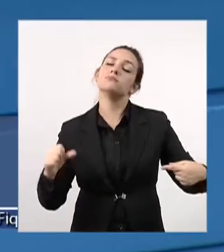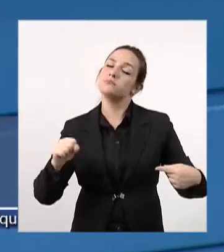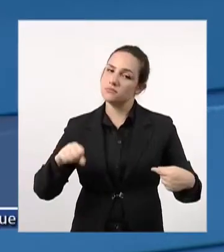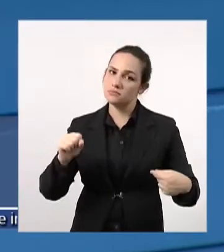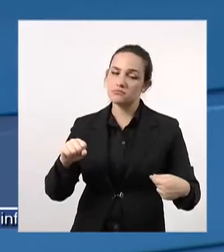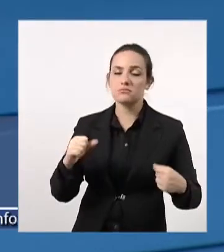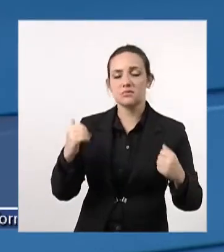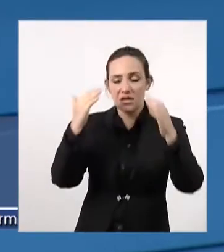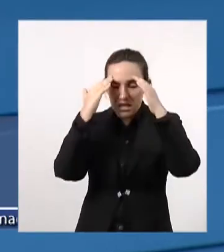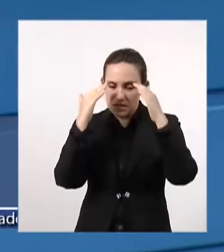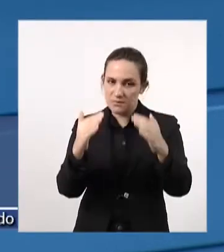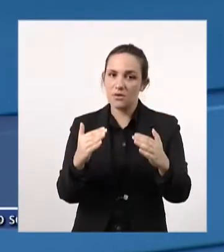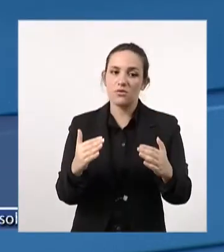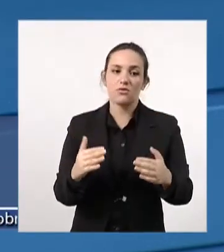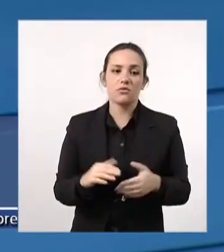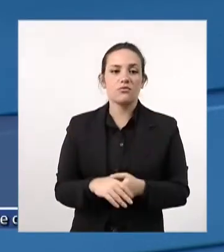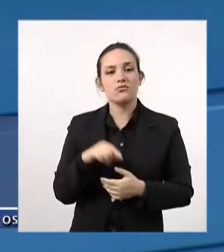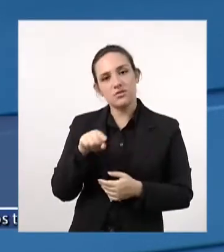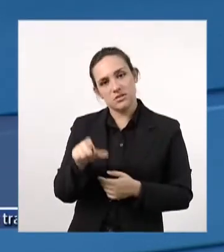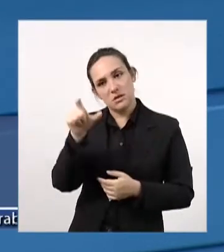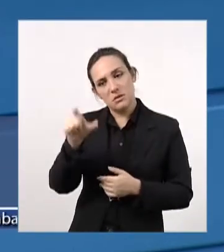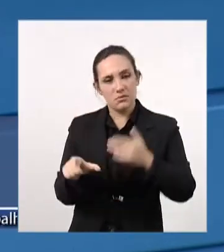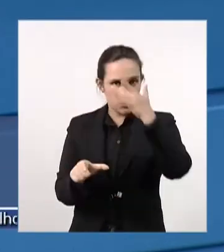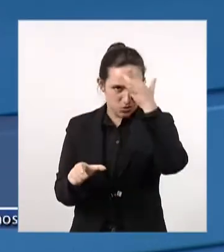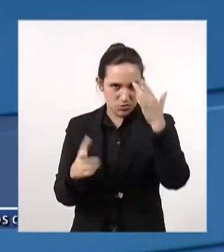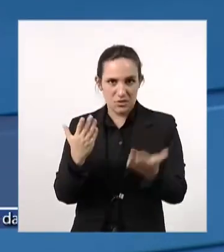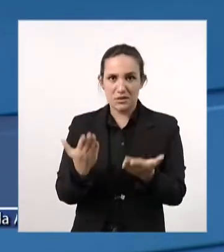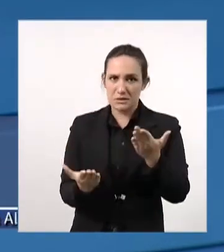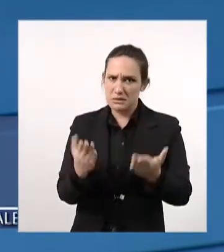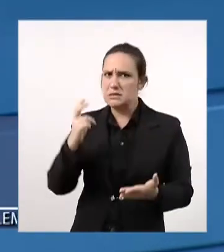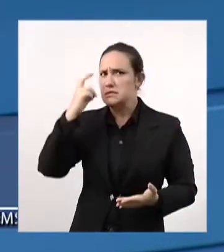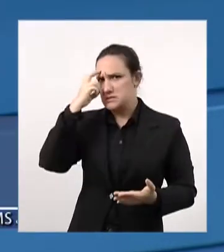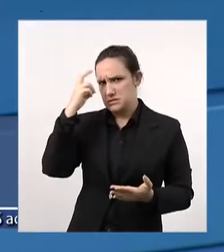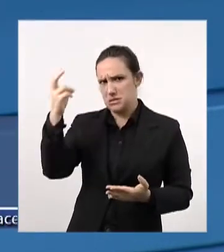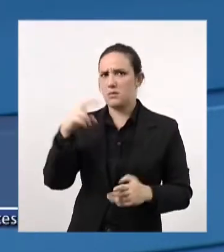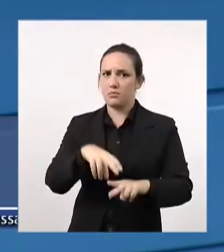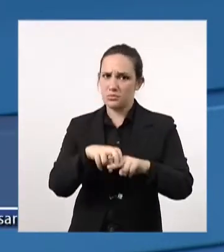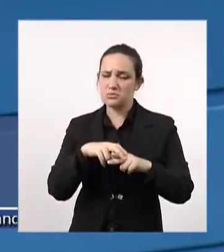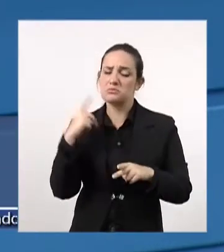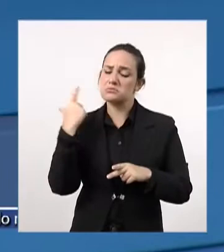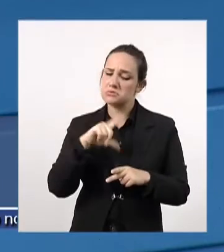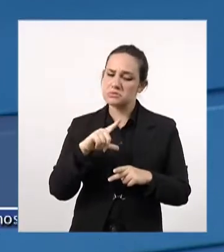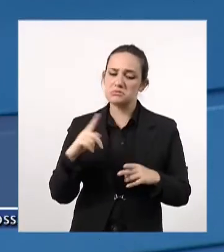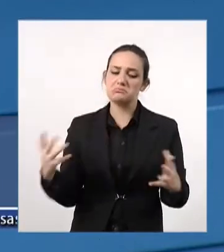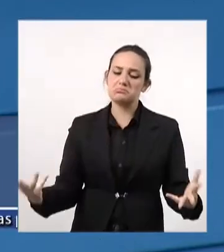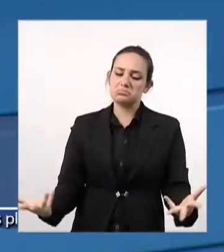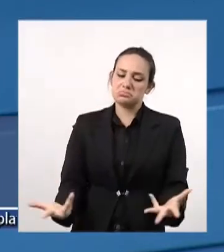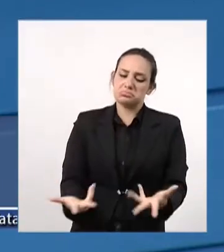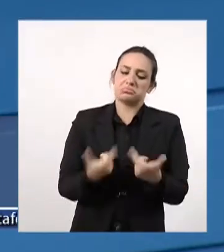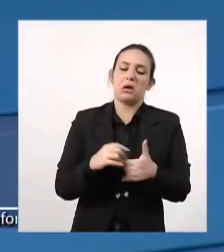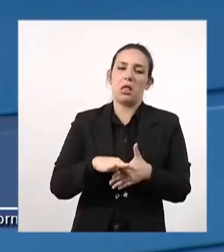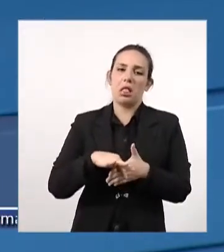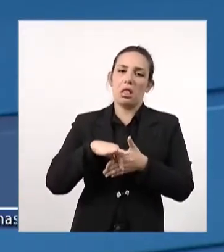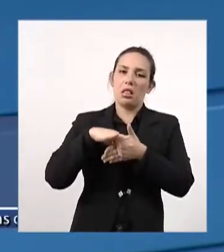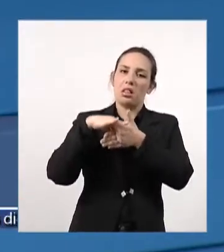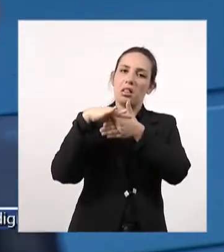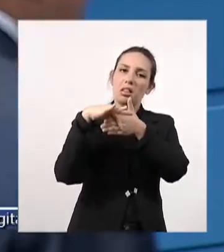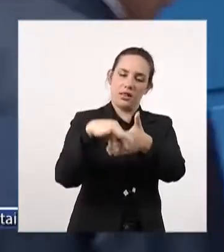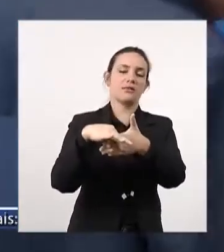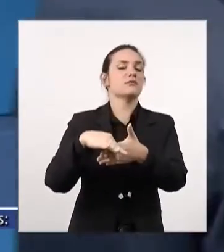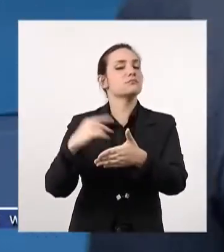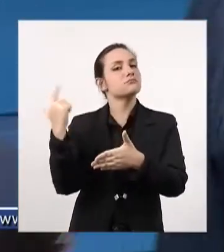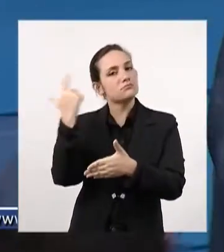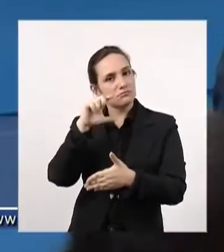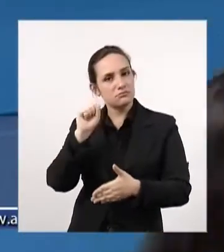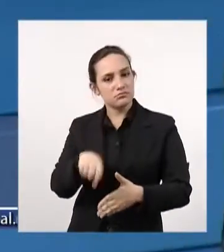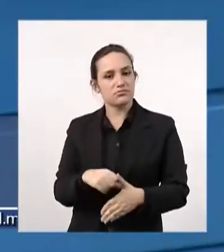nessa casa. O senhor é uma pessoa equilibrada, inteligente, e por isso conduziu com maestria esse ano de liderança do